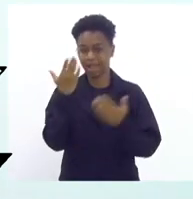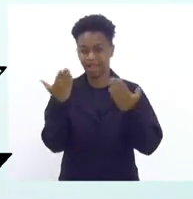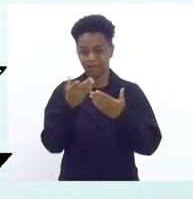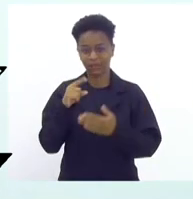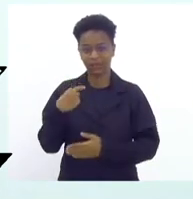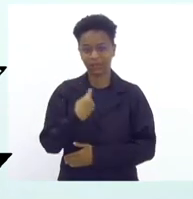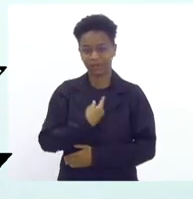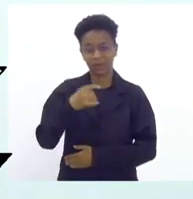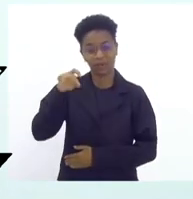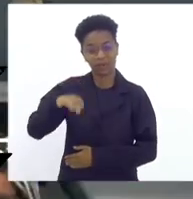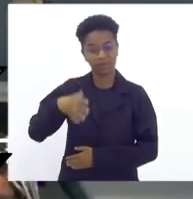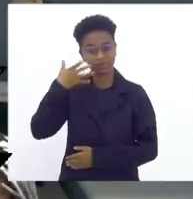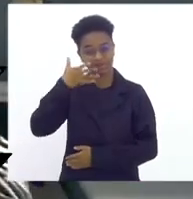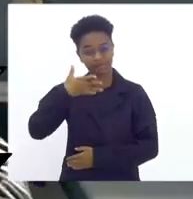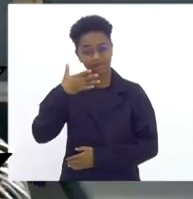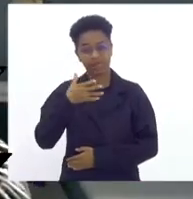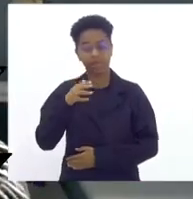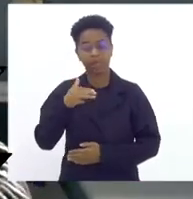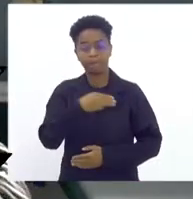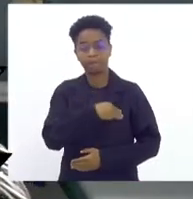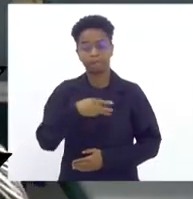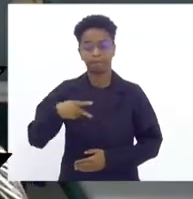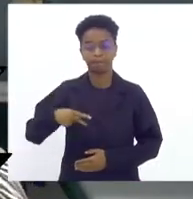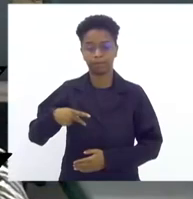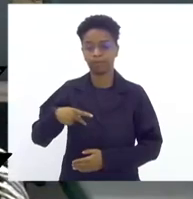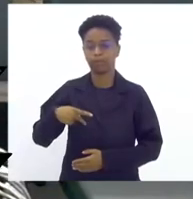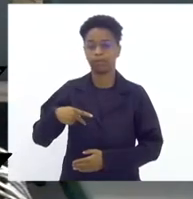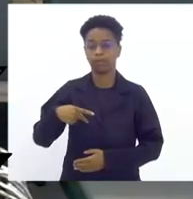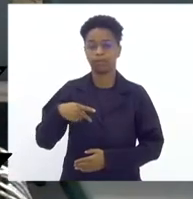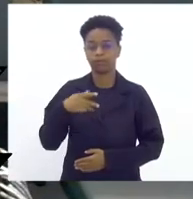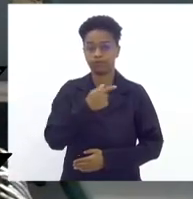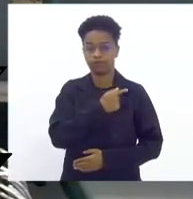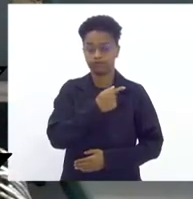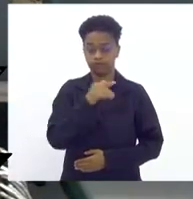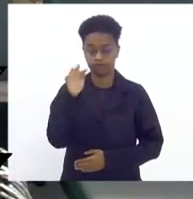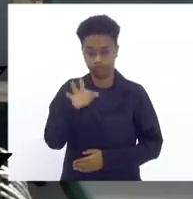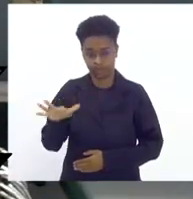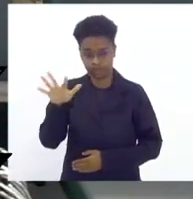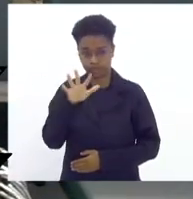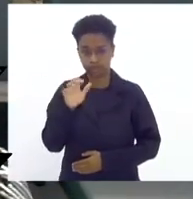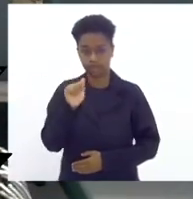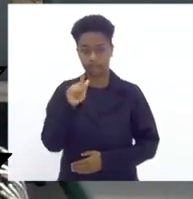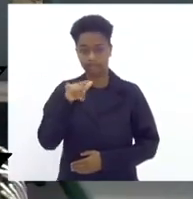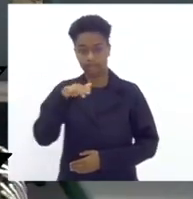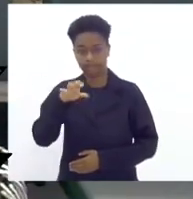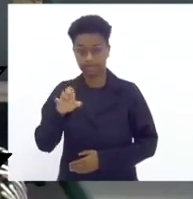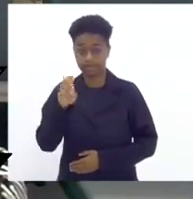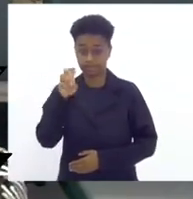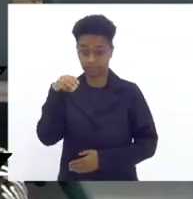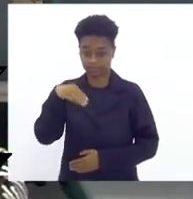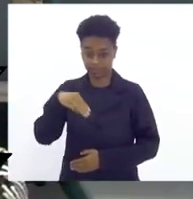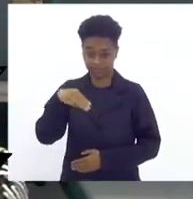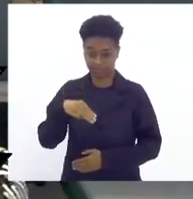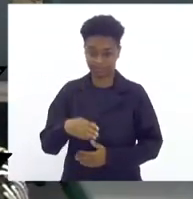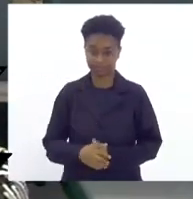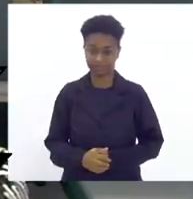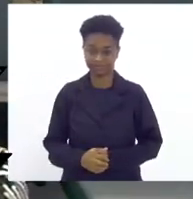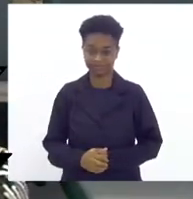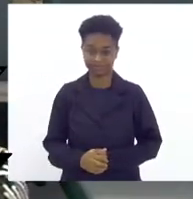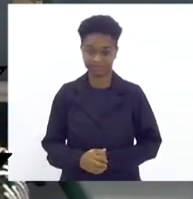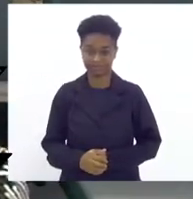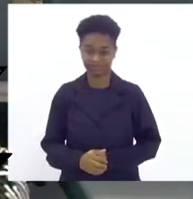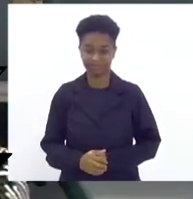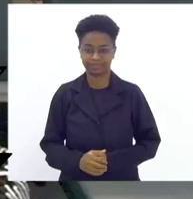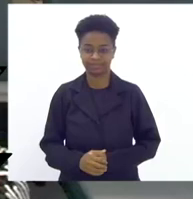nossa fala do Ministério Público Federal Aline Caixeta vai lá cinco minutinhos me deixou por